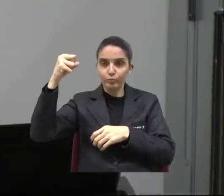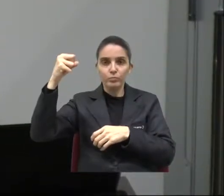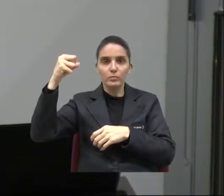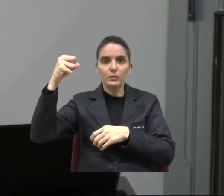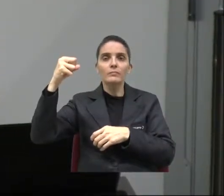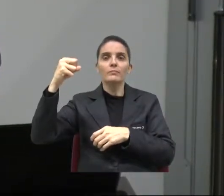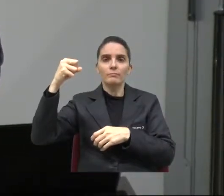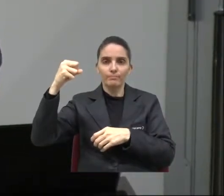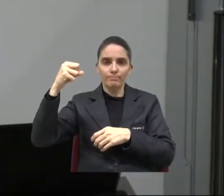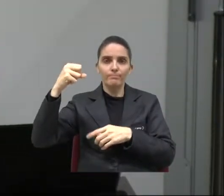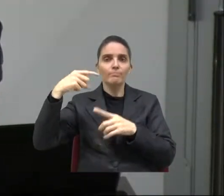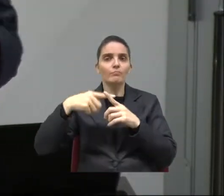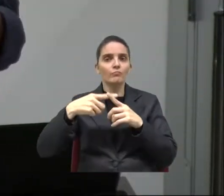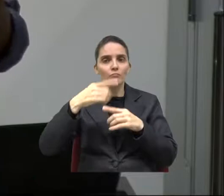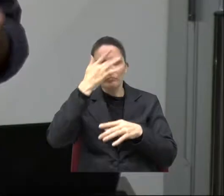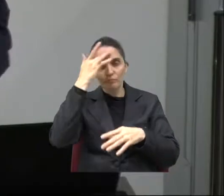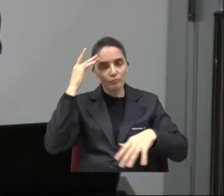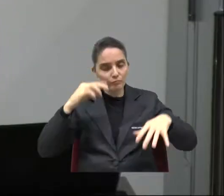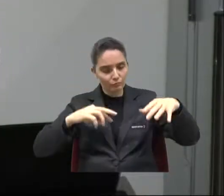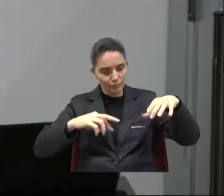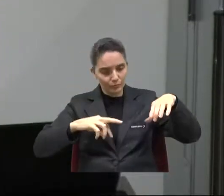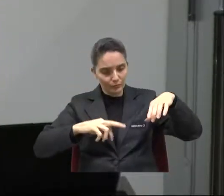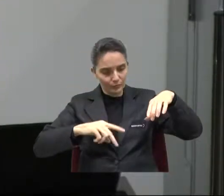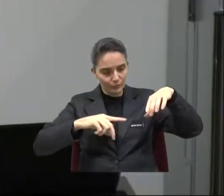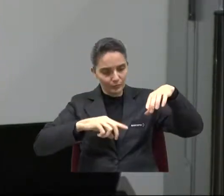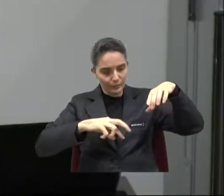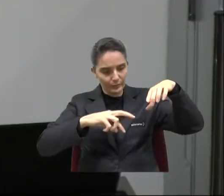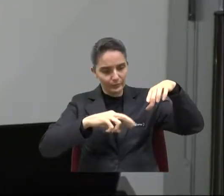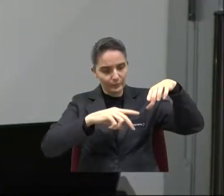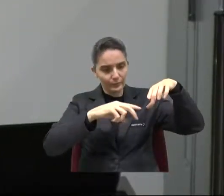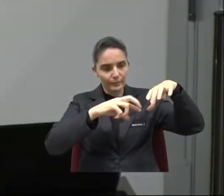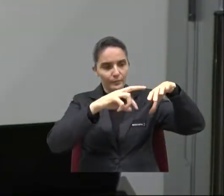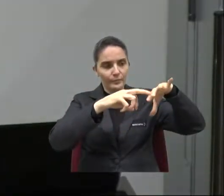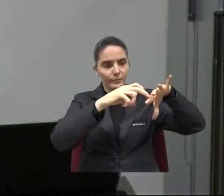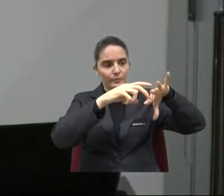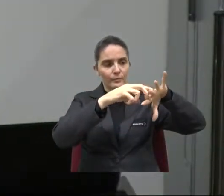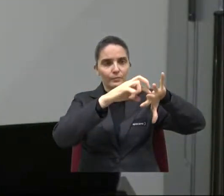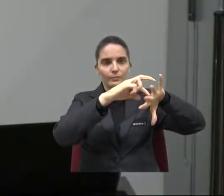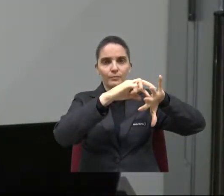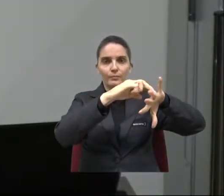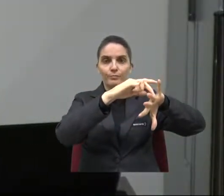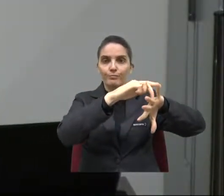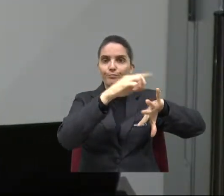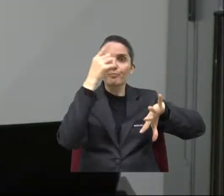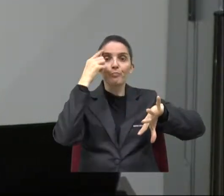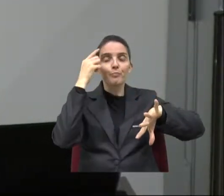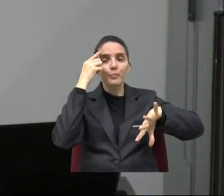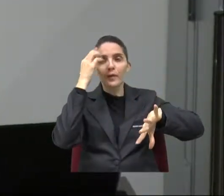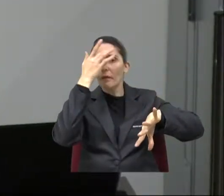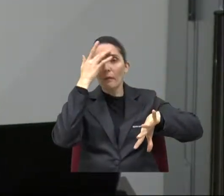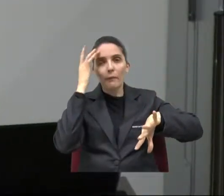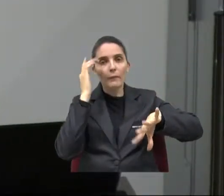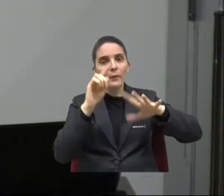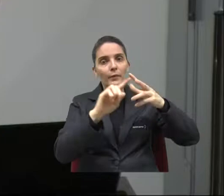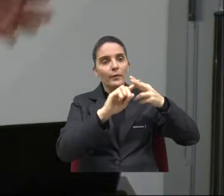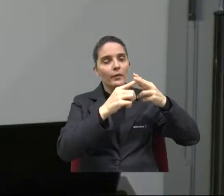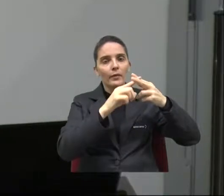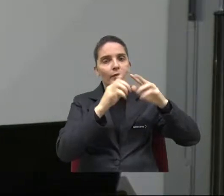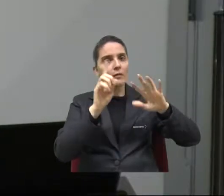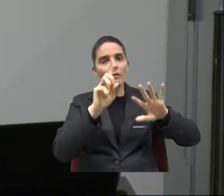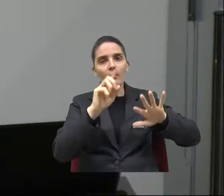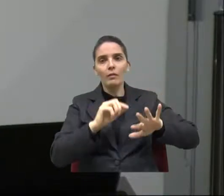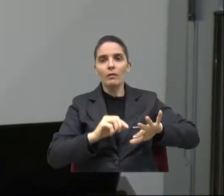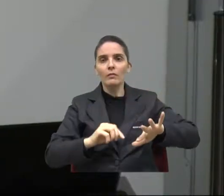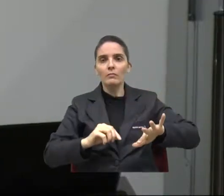a pessoa subiu na escada, todo mundo achava que era um dos consertadores lá da situação, e era